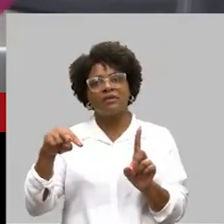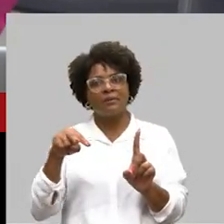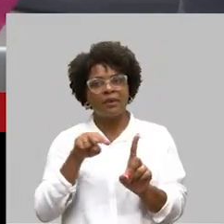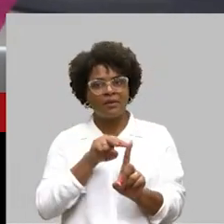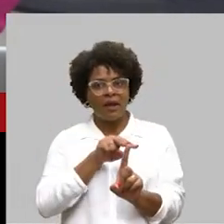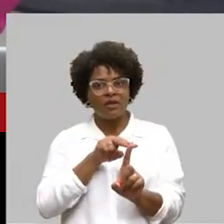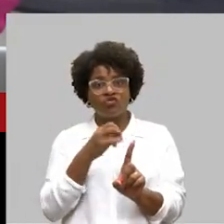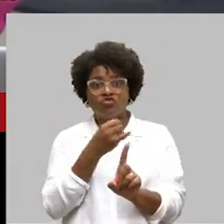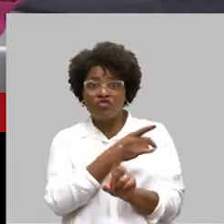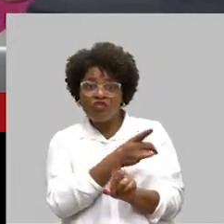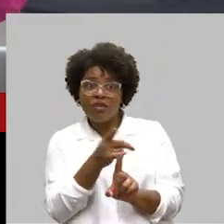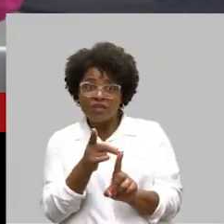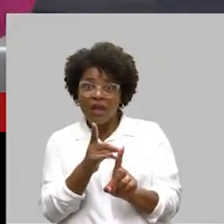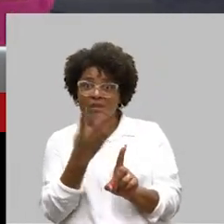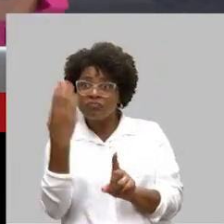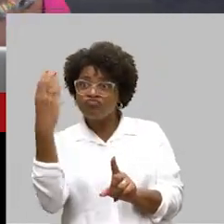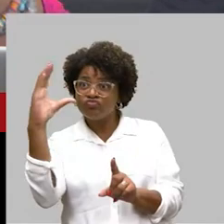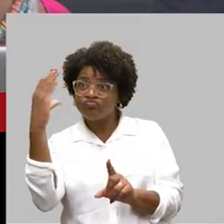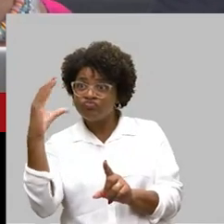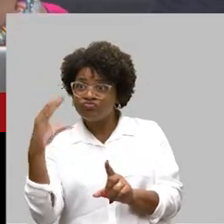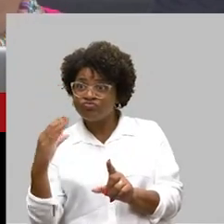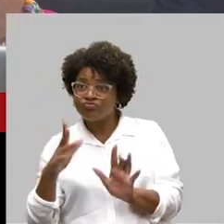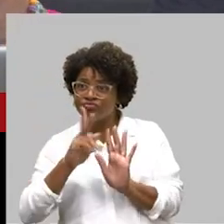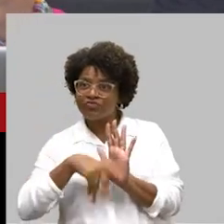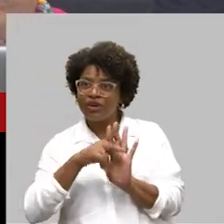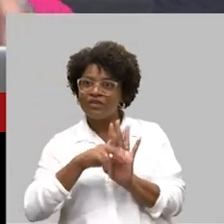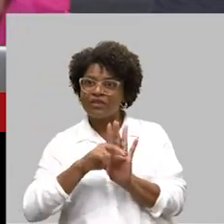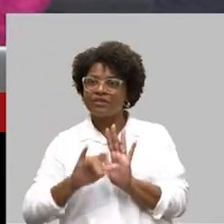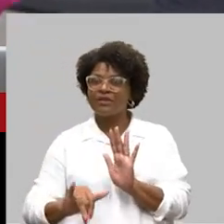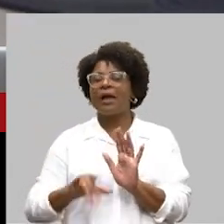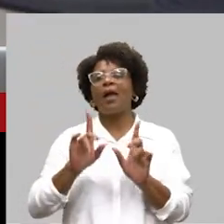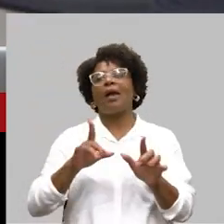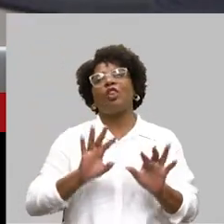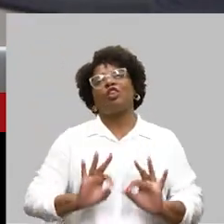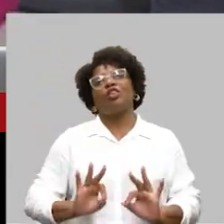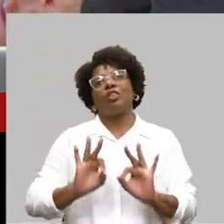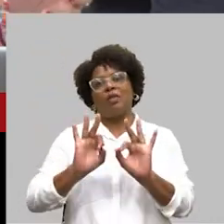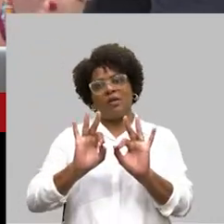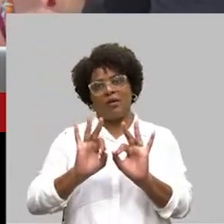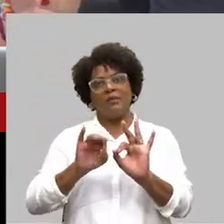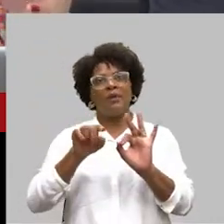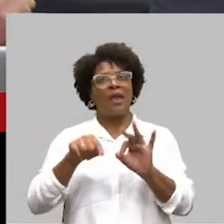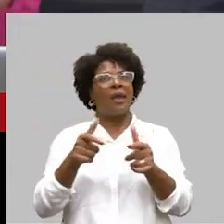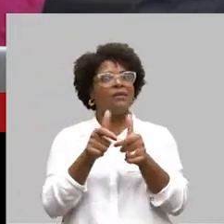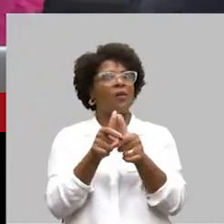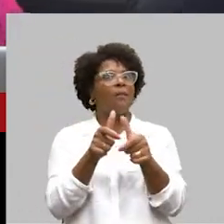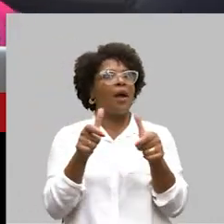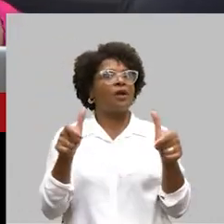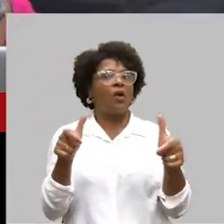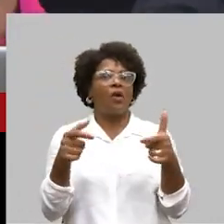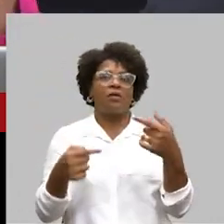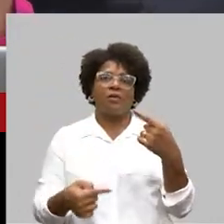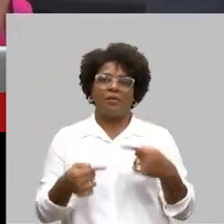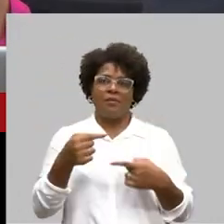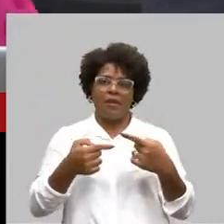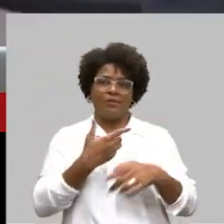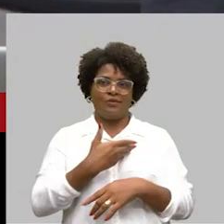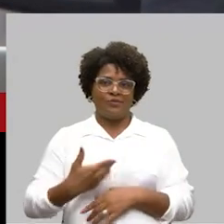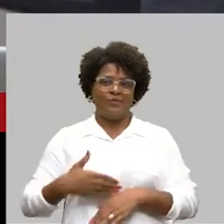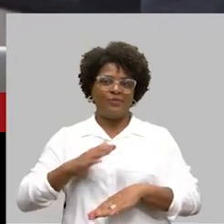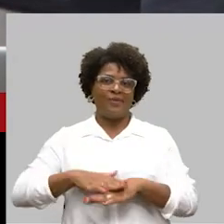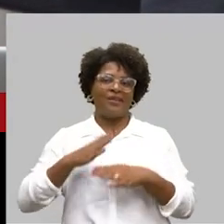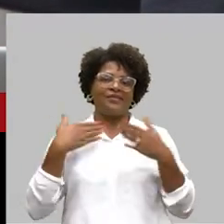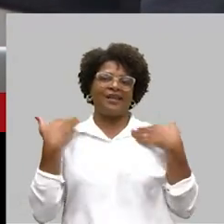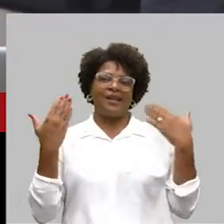de lei Nossa não é será esse é o maior debate público é o debate público mais alegre e é o debate público que teve um